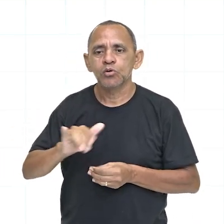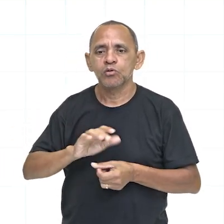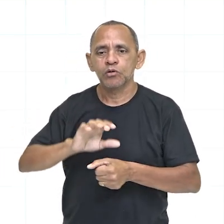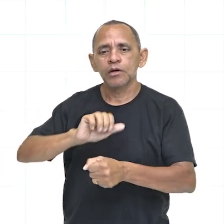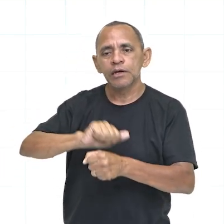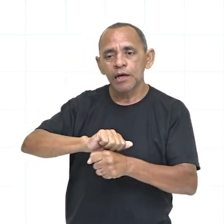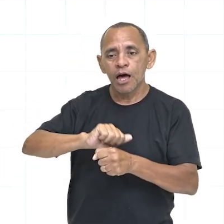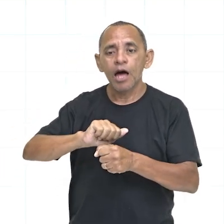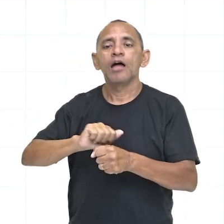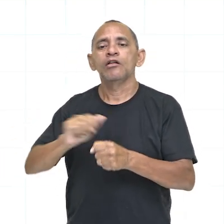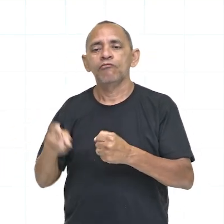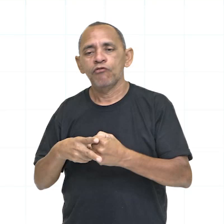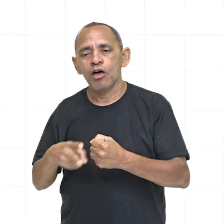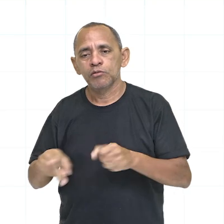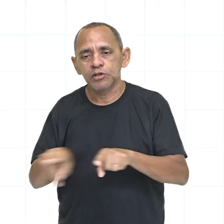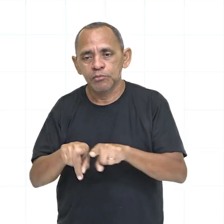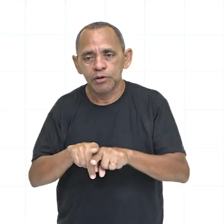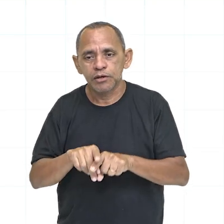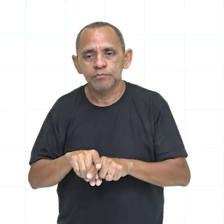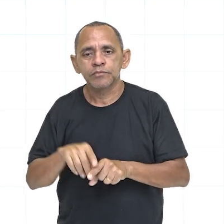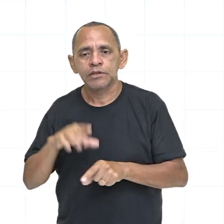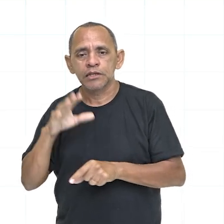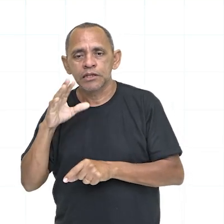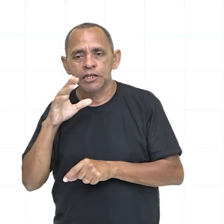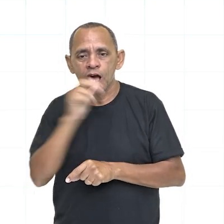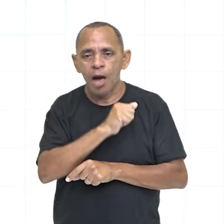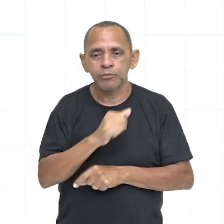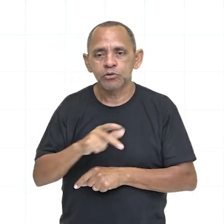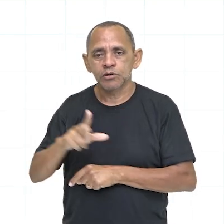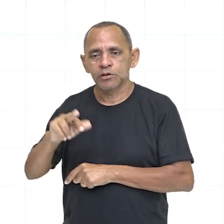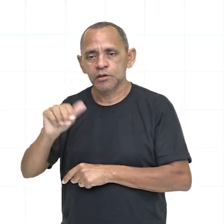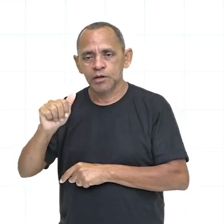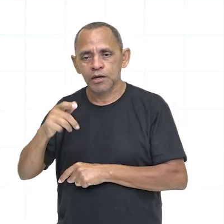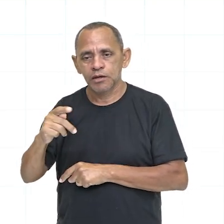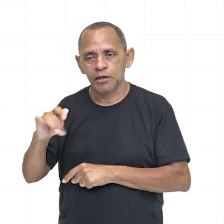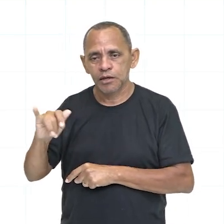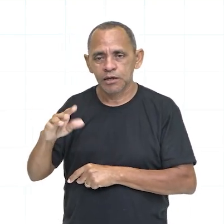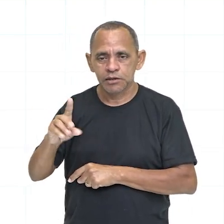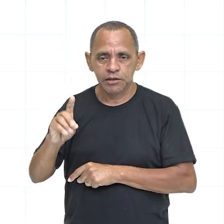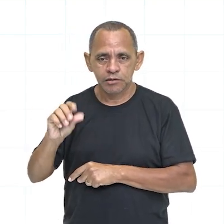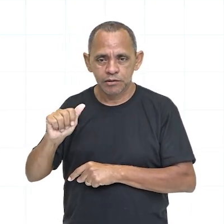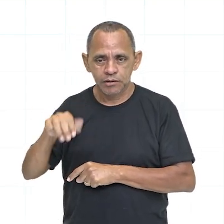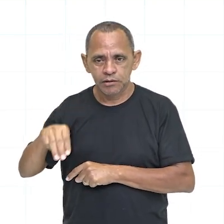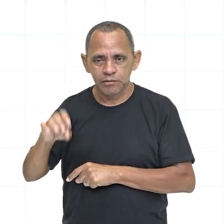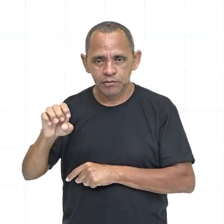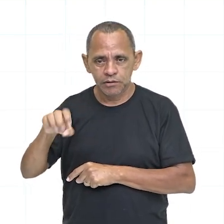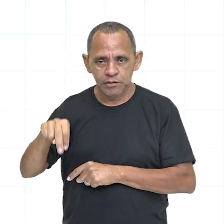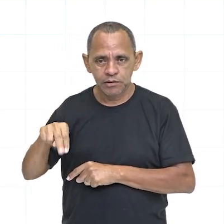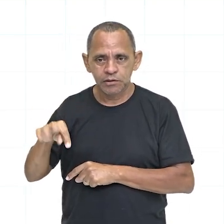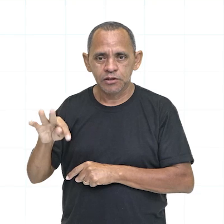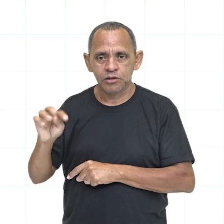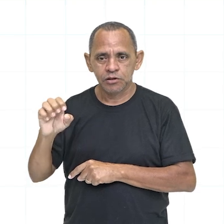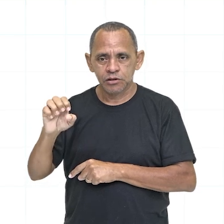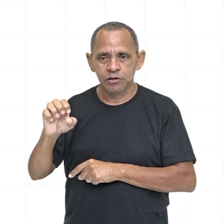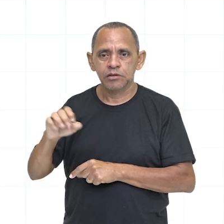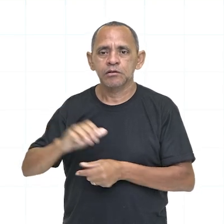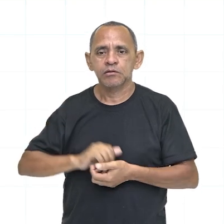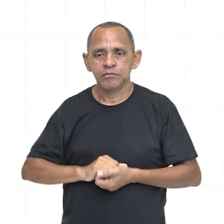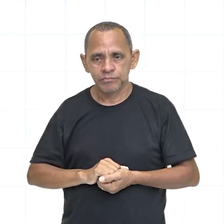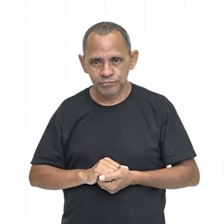então, quickly, rapidamente. Perceberam? Então, quick é uma qualidade, é um adjetivo e significa